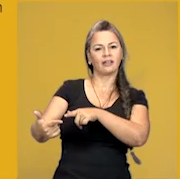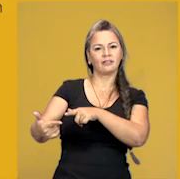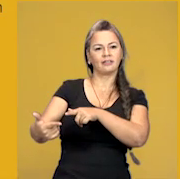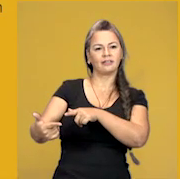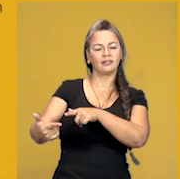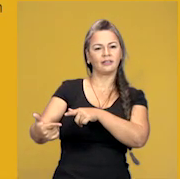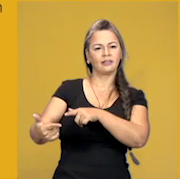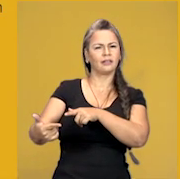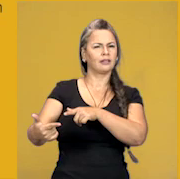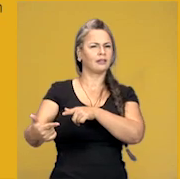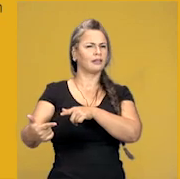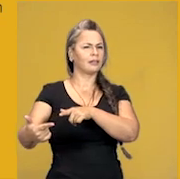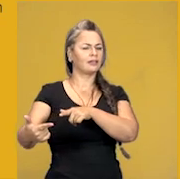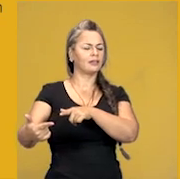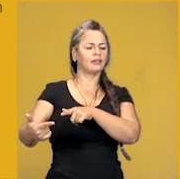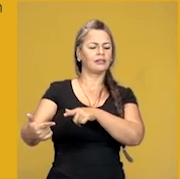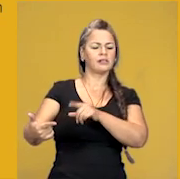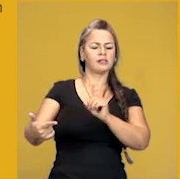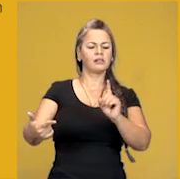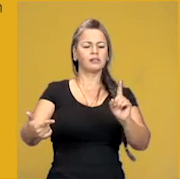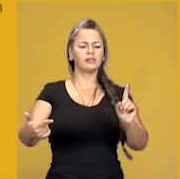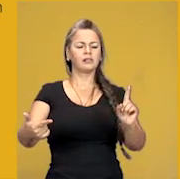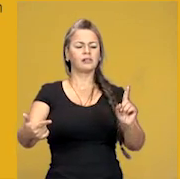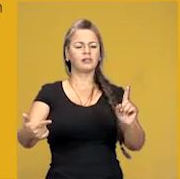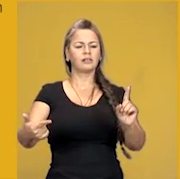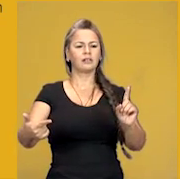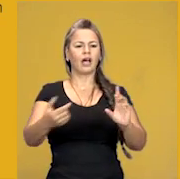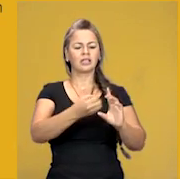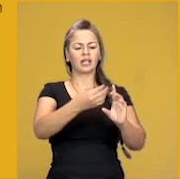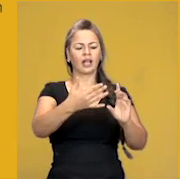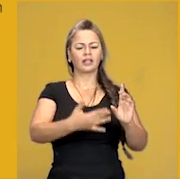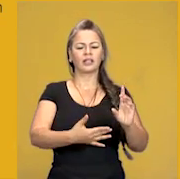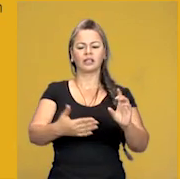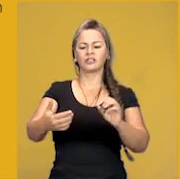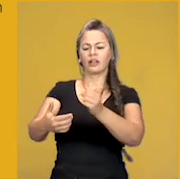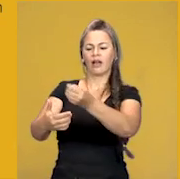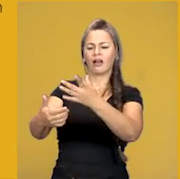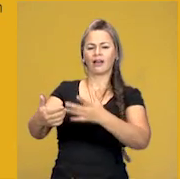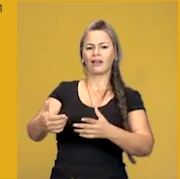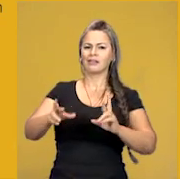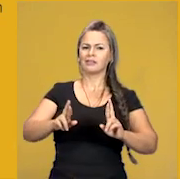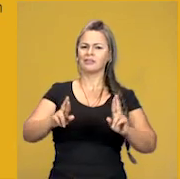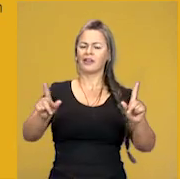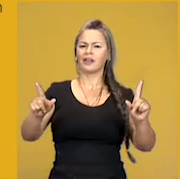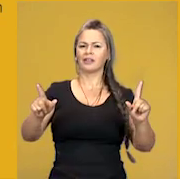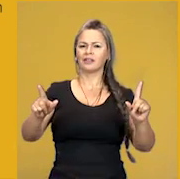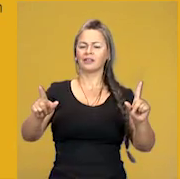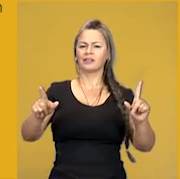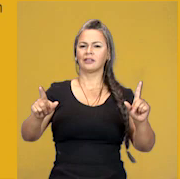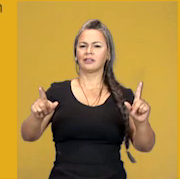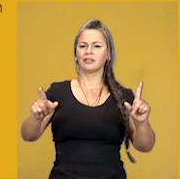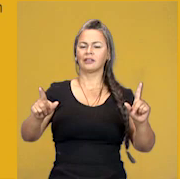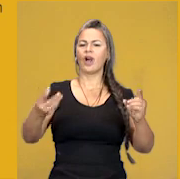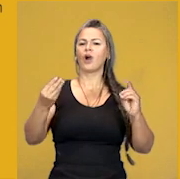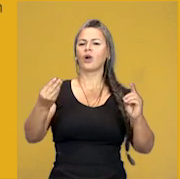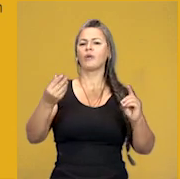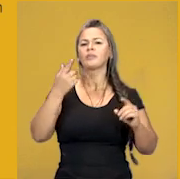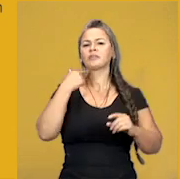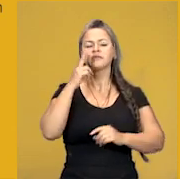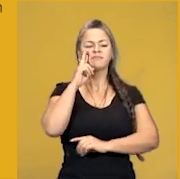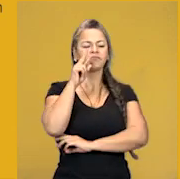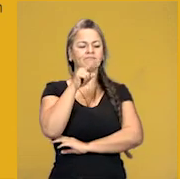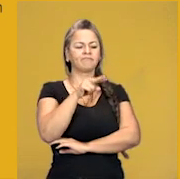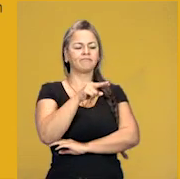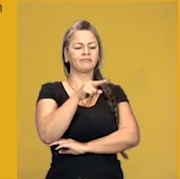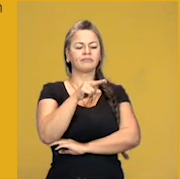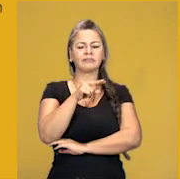dele são diferentes da característica atribuída ao bandido, ao marginal. Como é o nosso olhar julgador? Quando eu estou